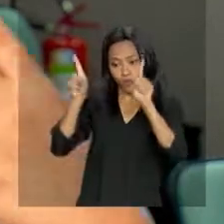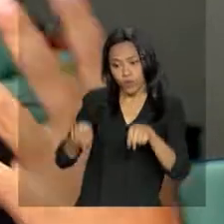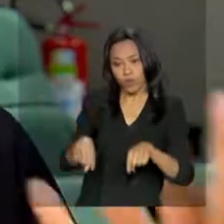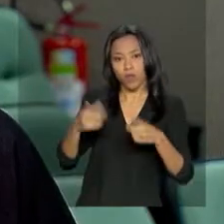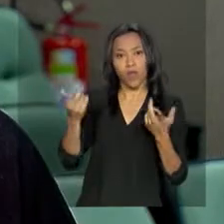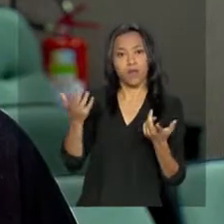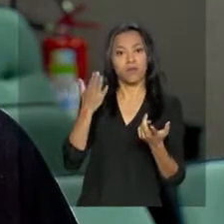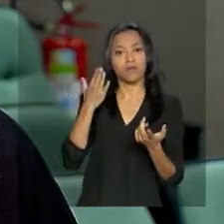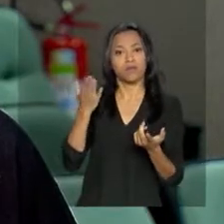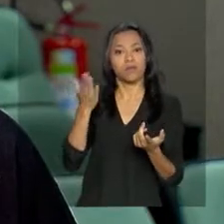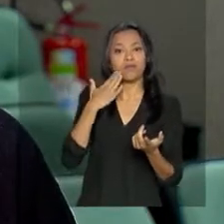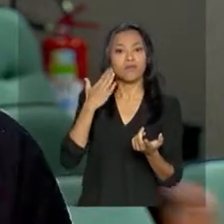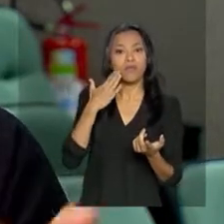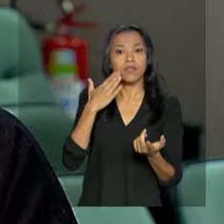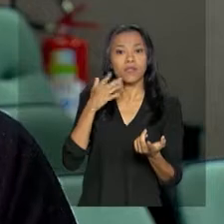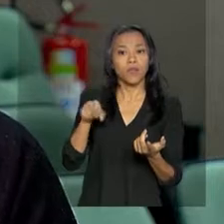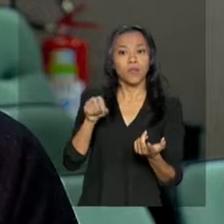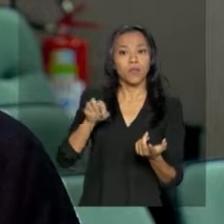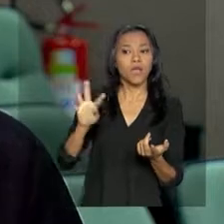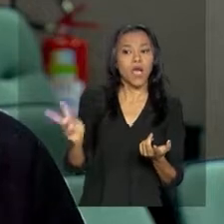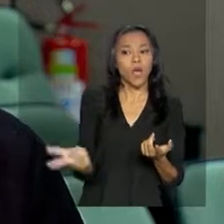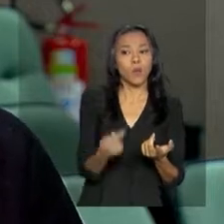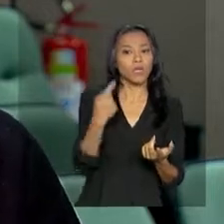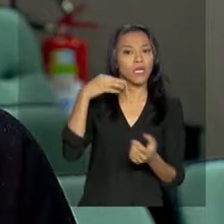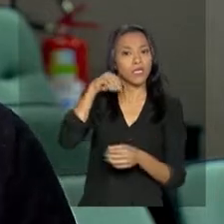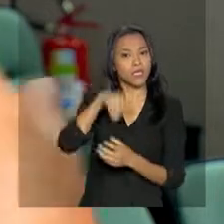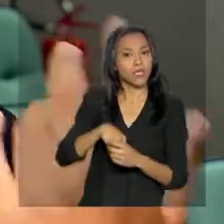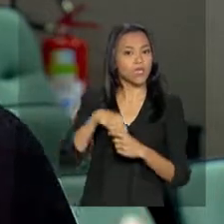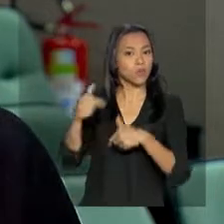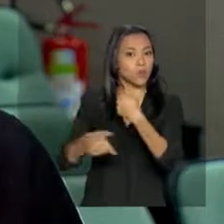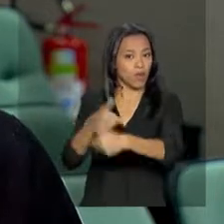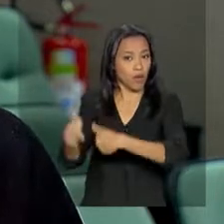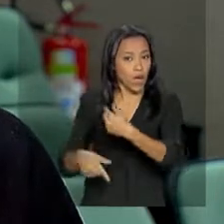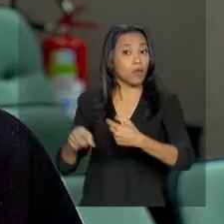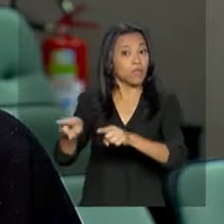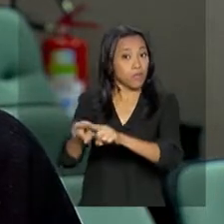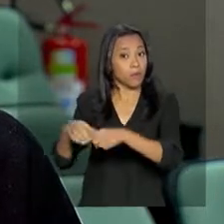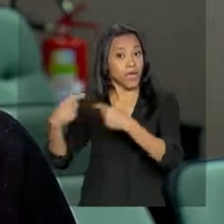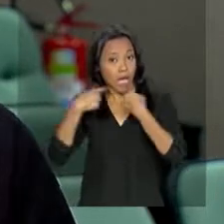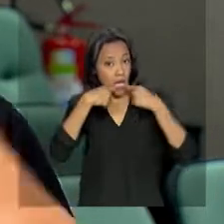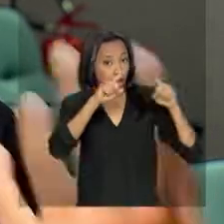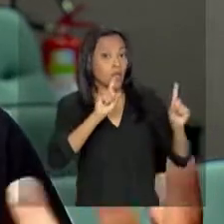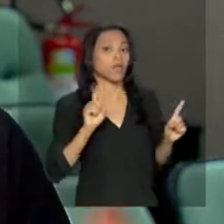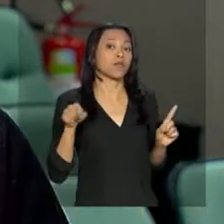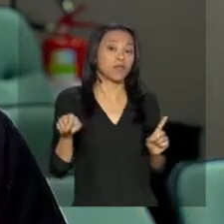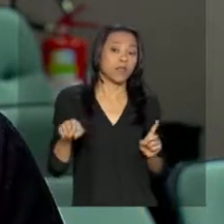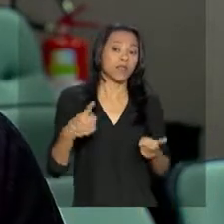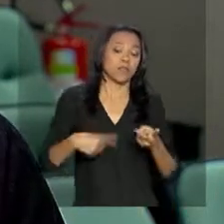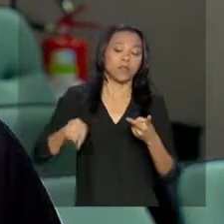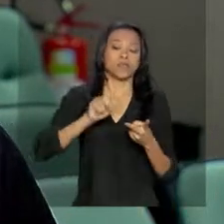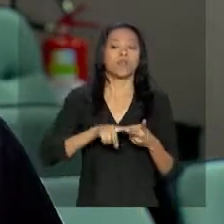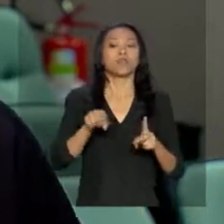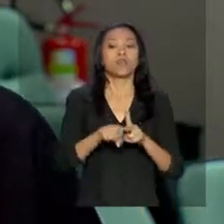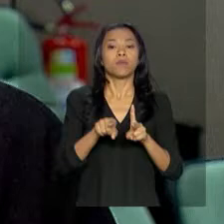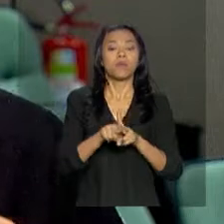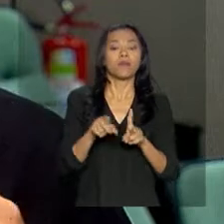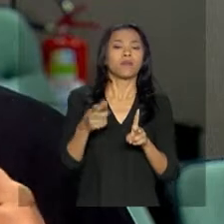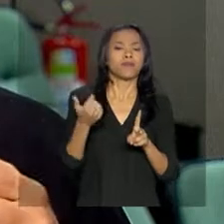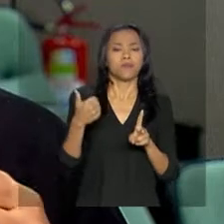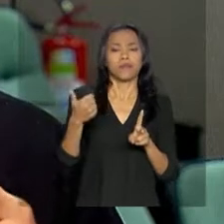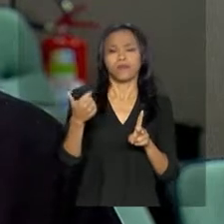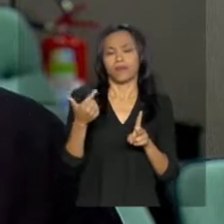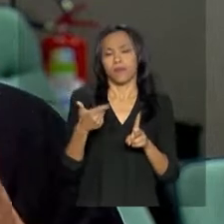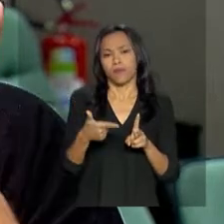para a identificação de situações de exploração que aconteçam no ambiente da empresa e denúncia desses casos, construções de fluxos internos,